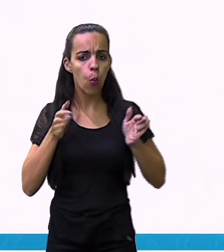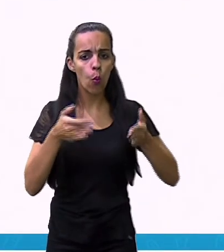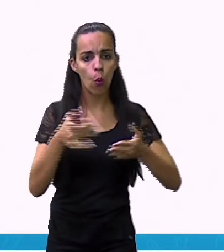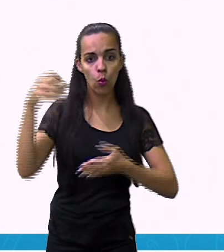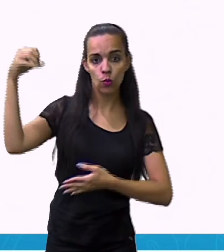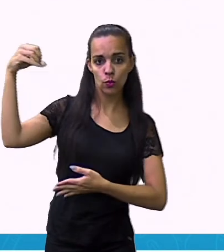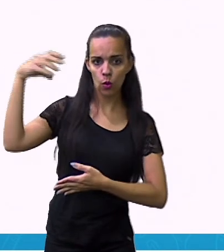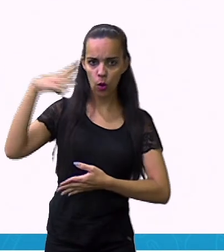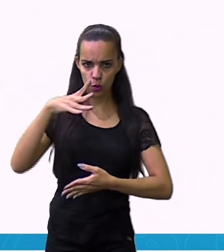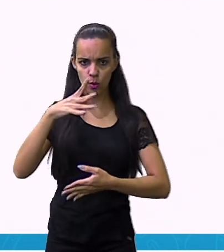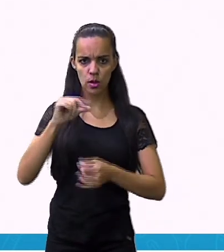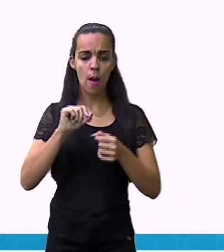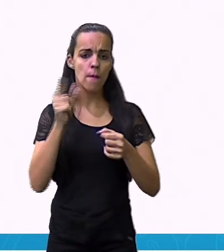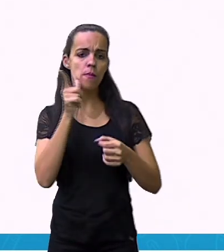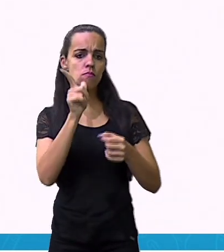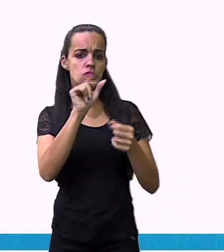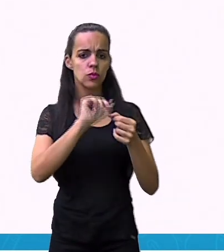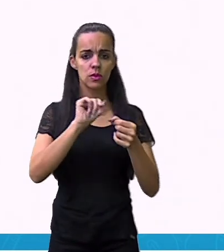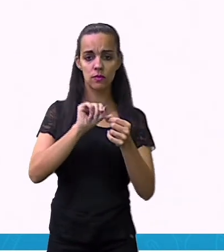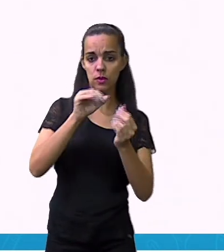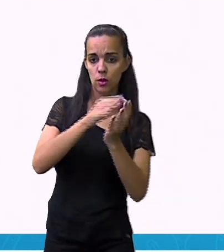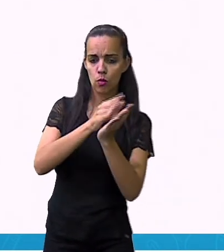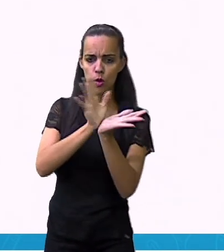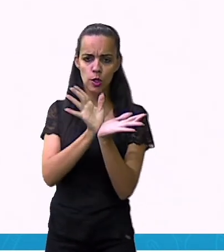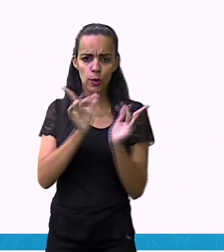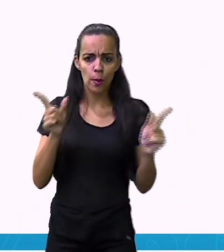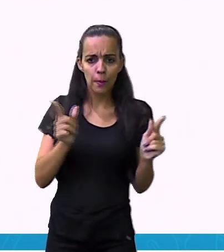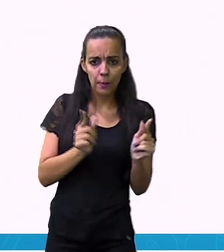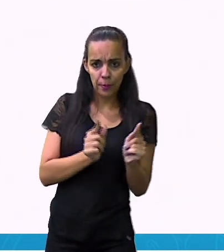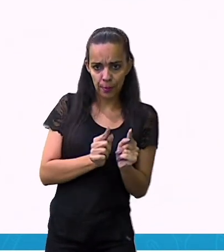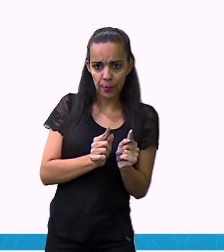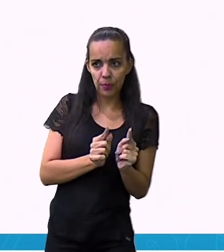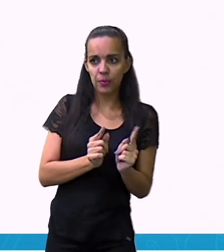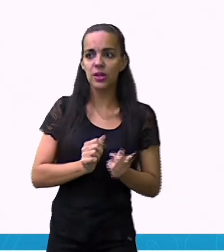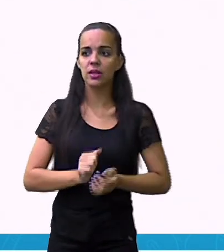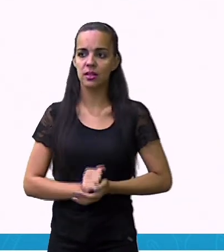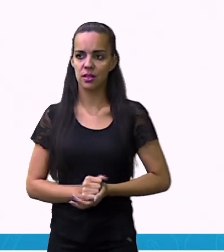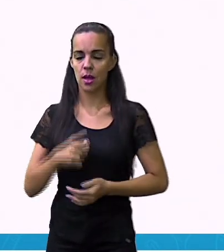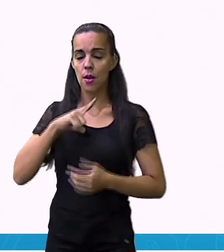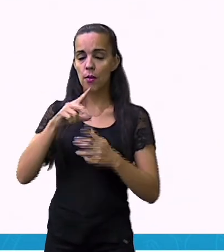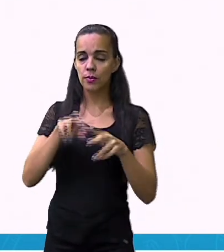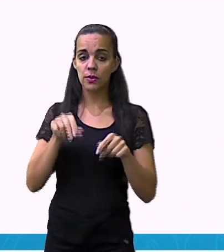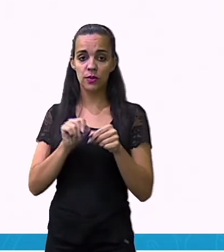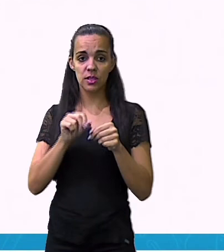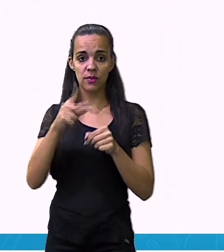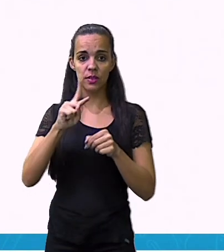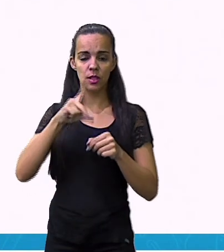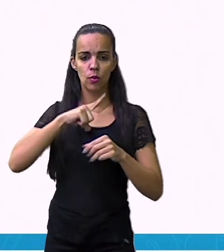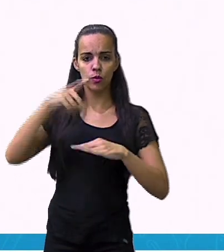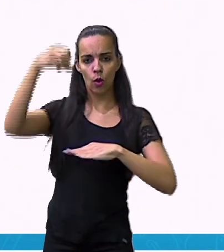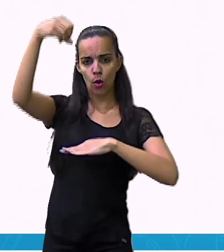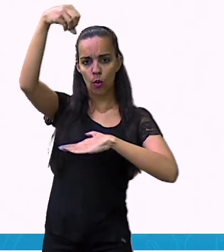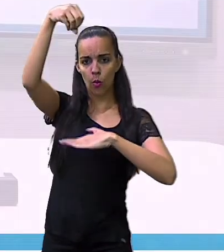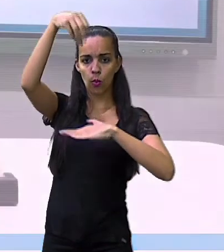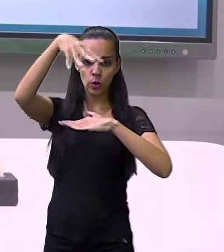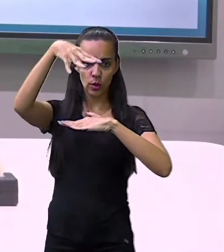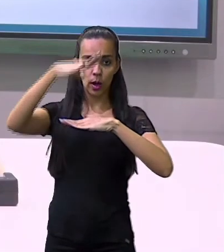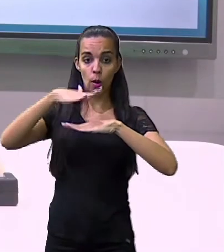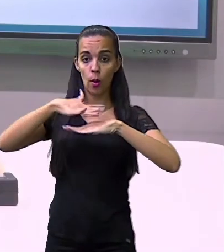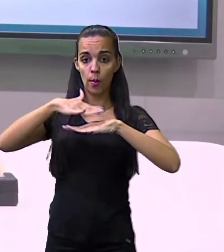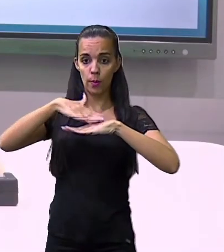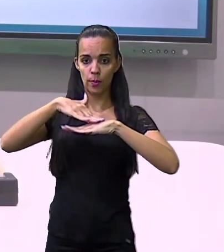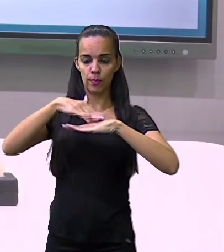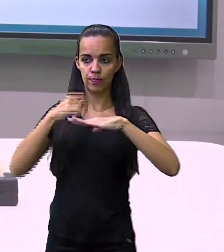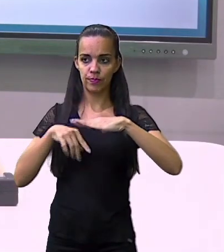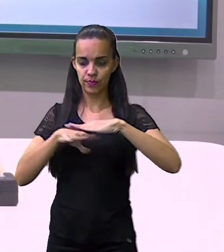uma sombra pequena? Você vai posicionar a luz em cima de um objeto,